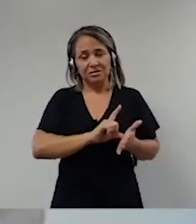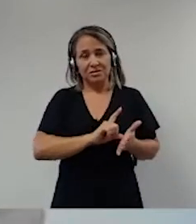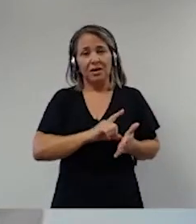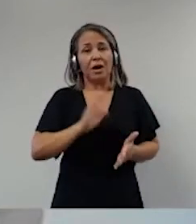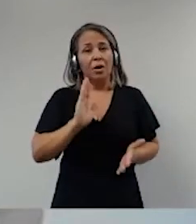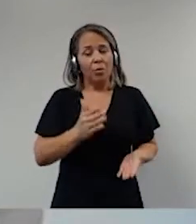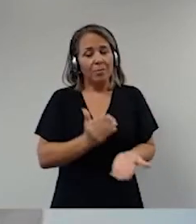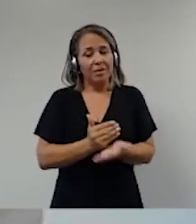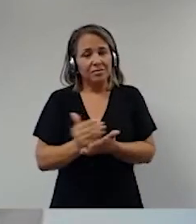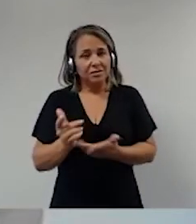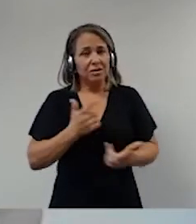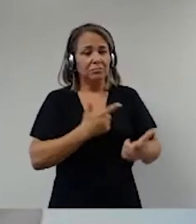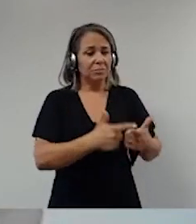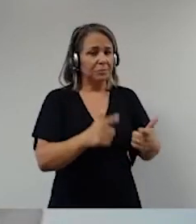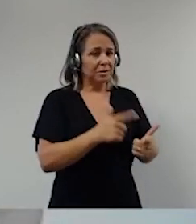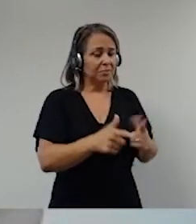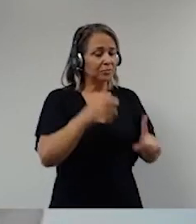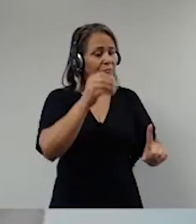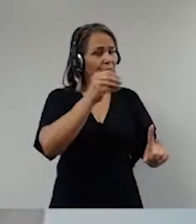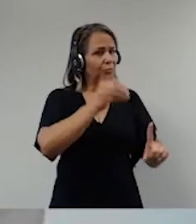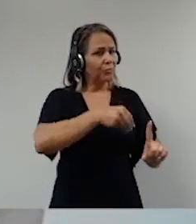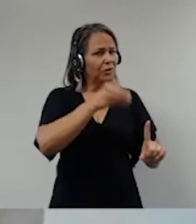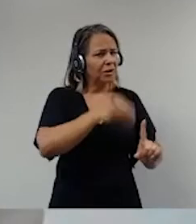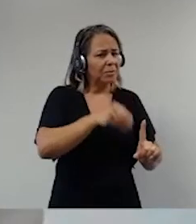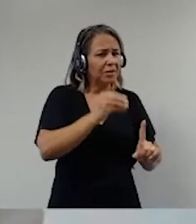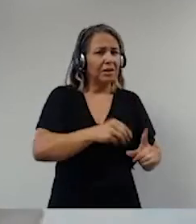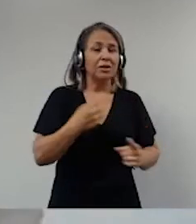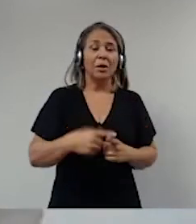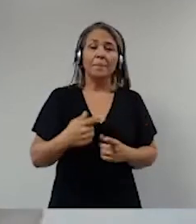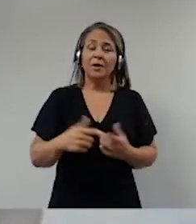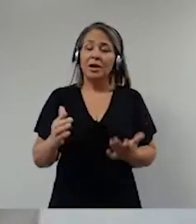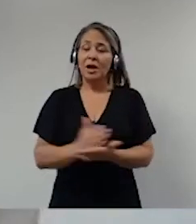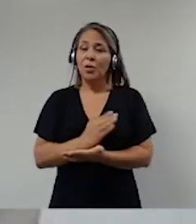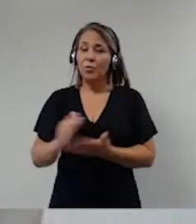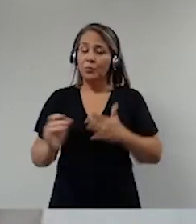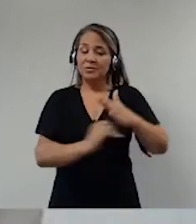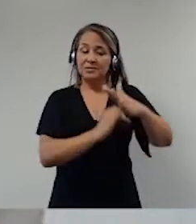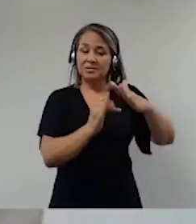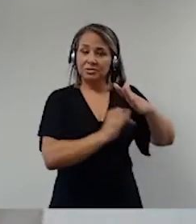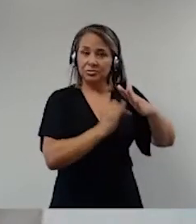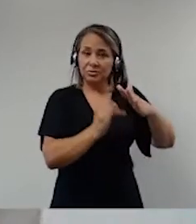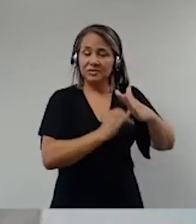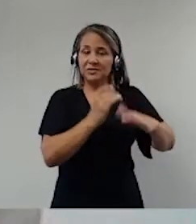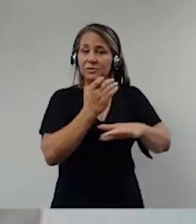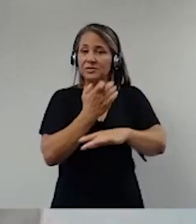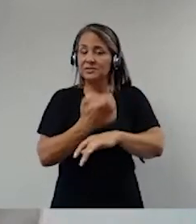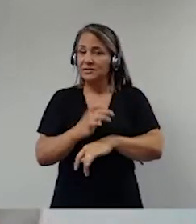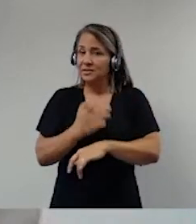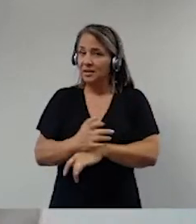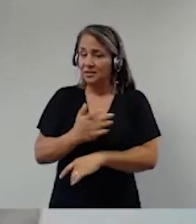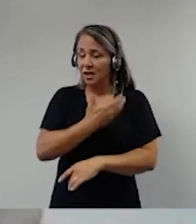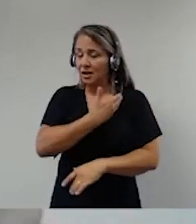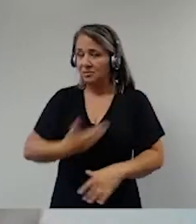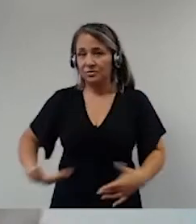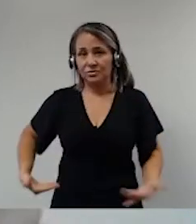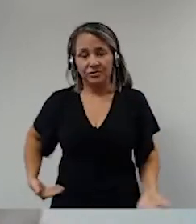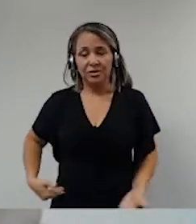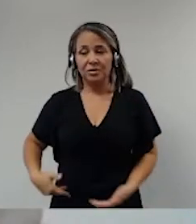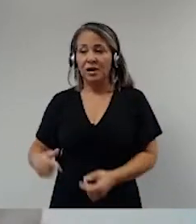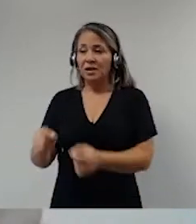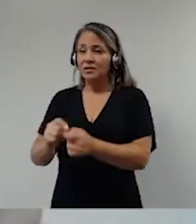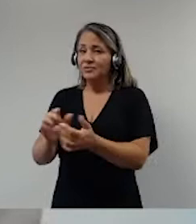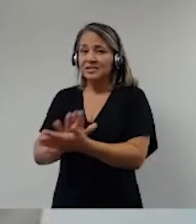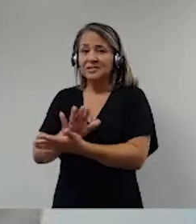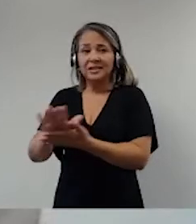de vulnerabilidade porque as instituições estatais não operam